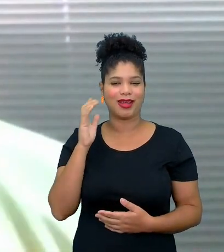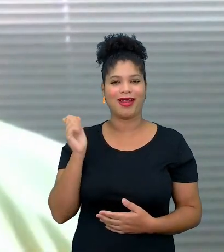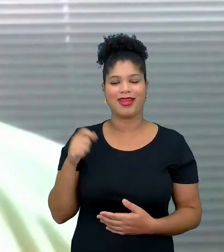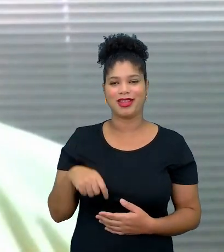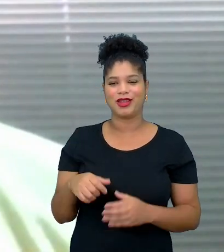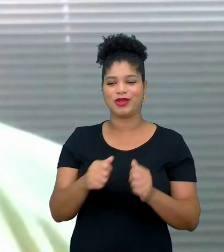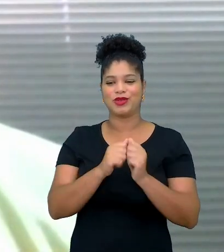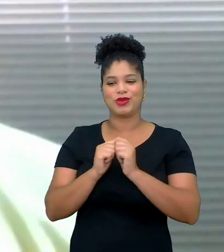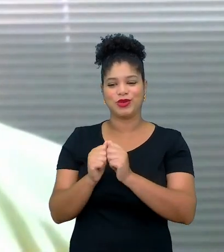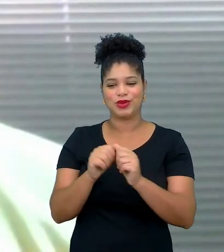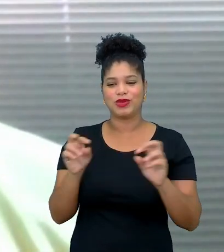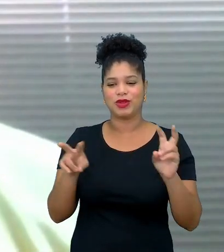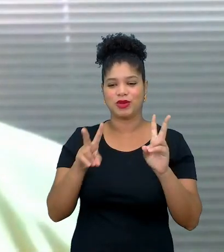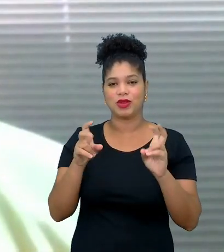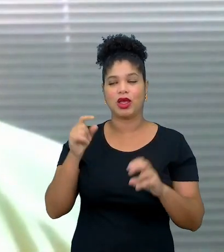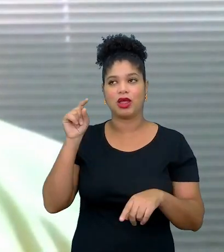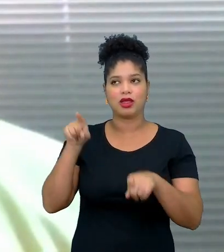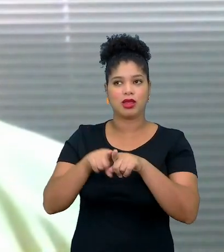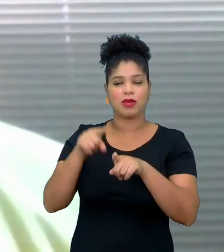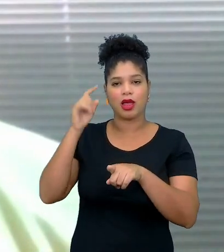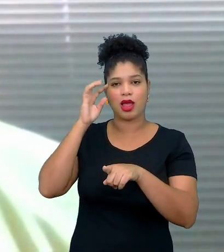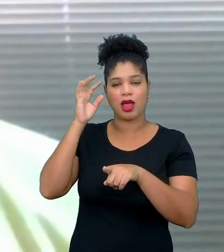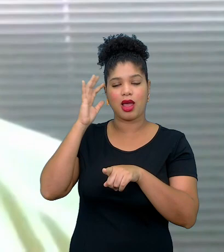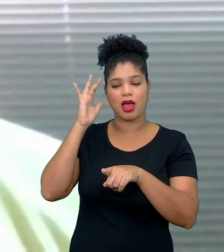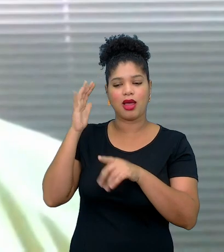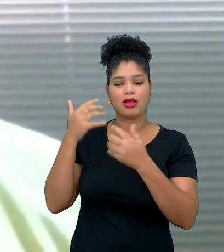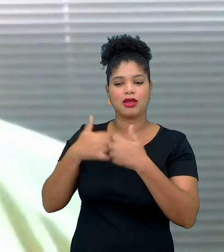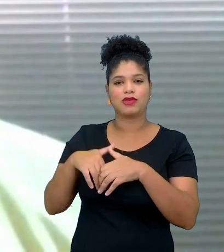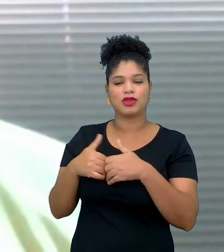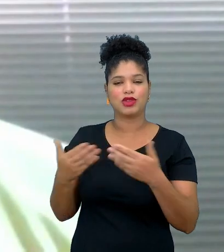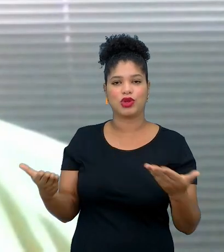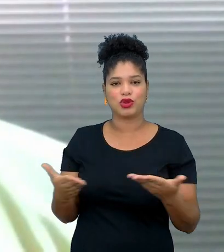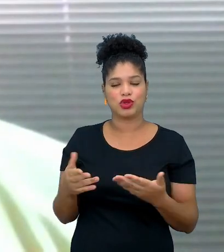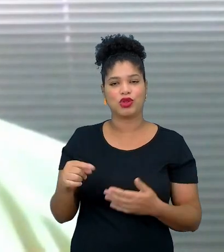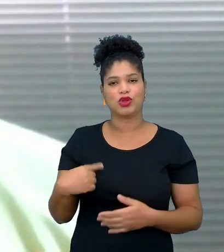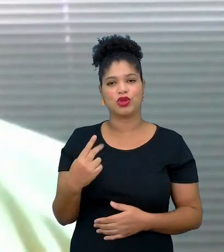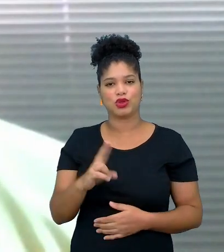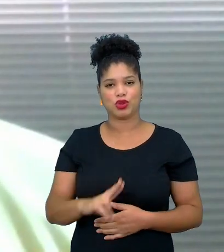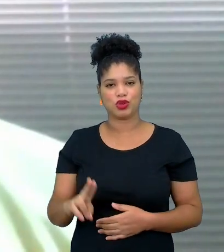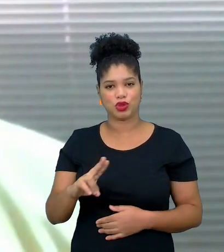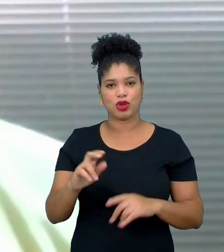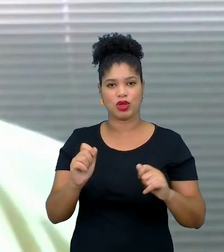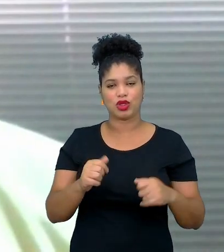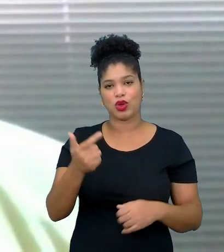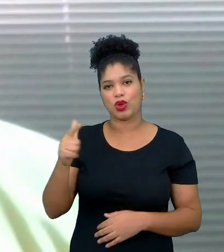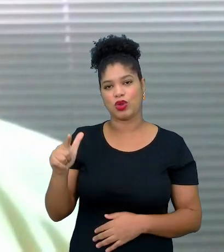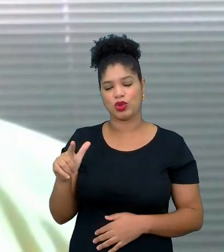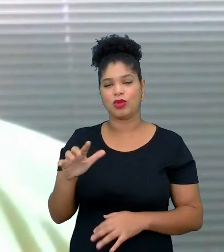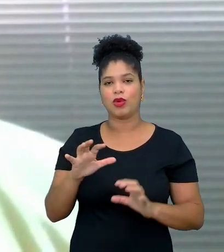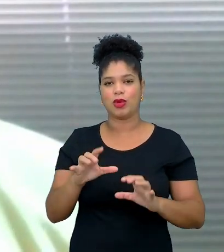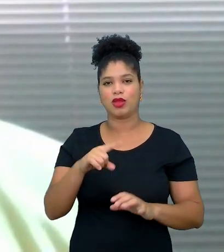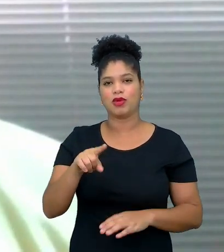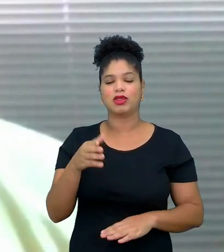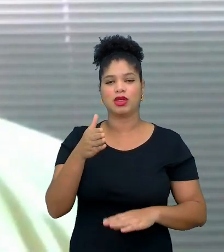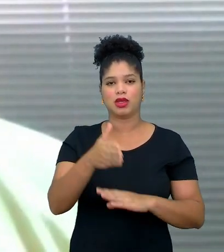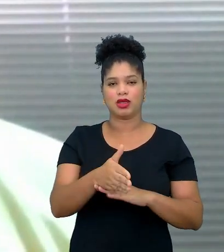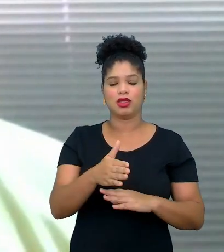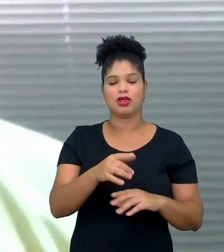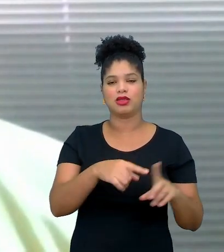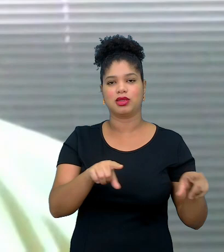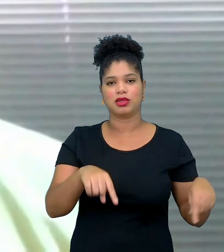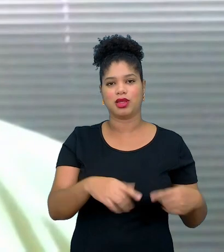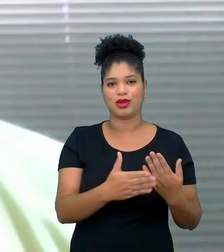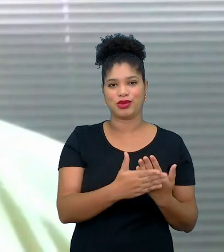disso e que essas reflexões de hoje sejam utilizadas no momento em que vocês forem para a sala de aula